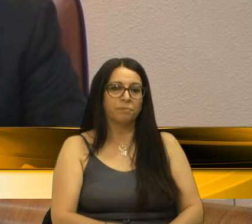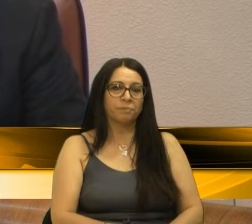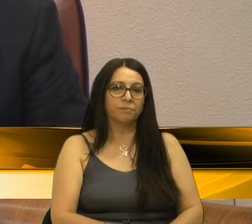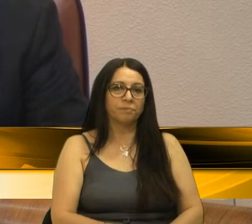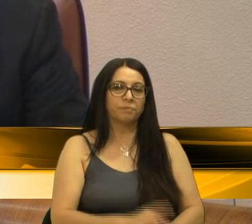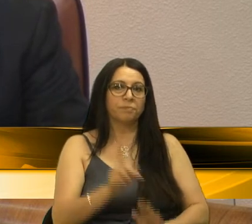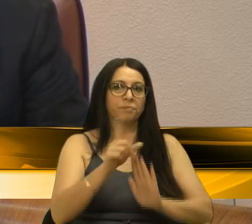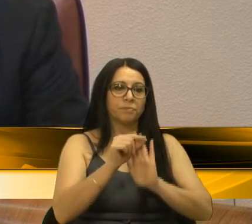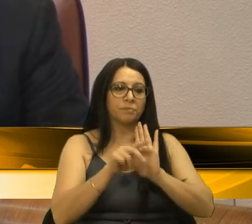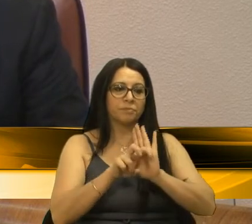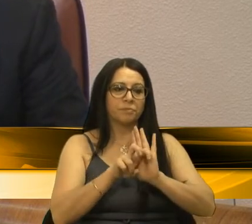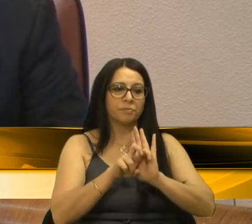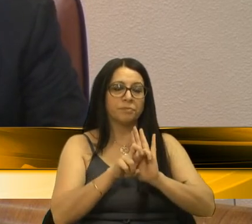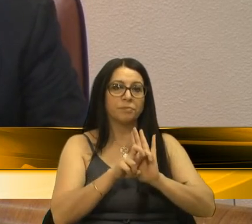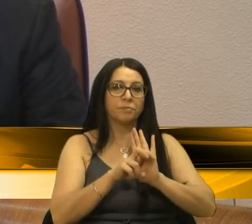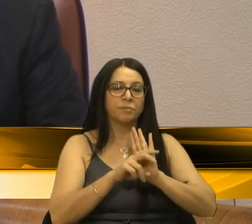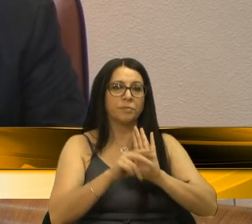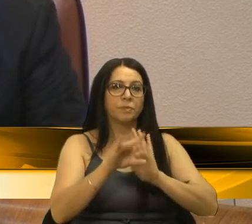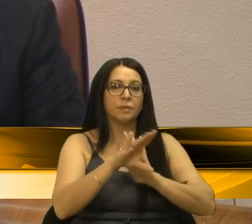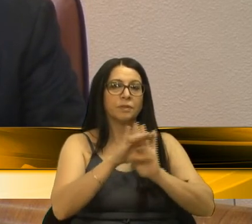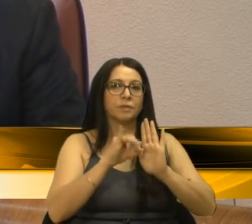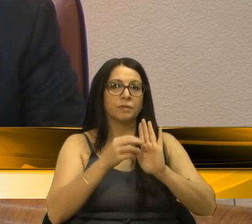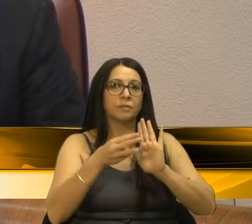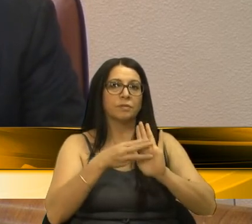Artigo 5º, inciso 3º.